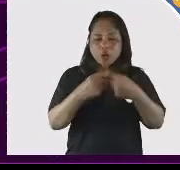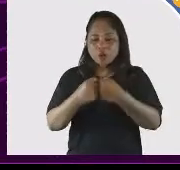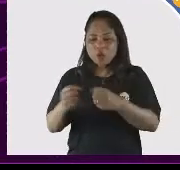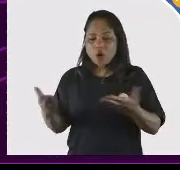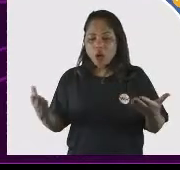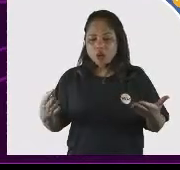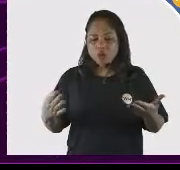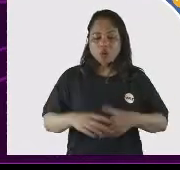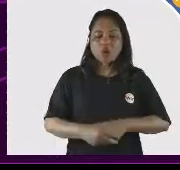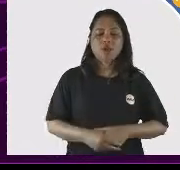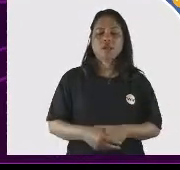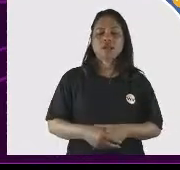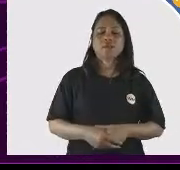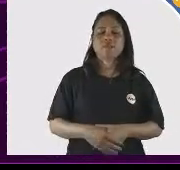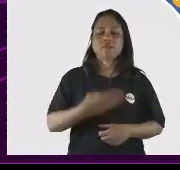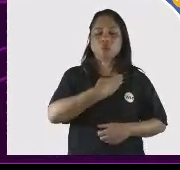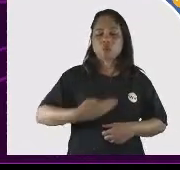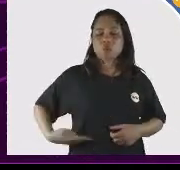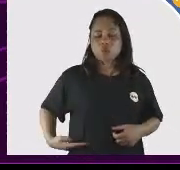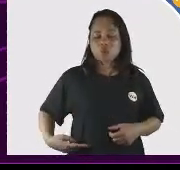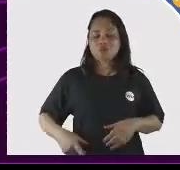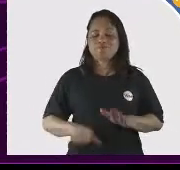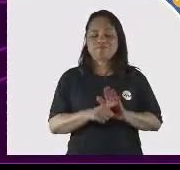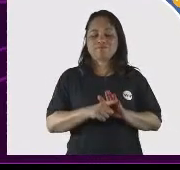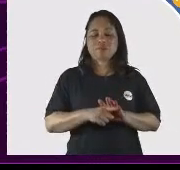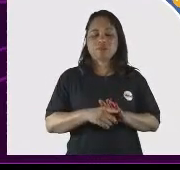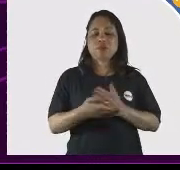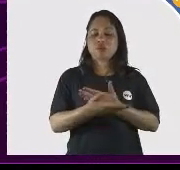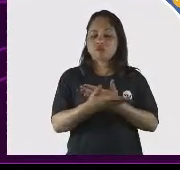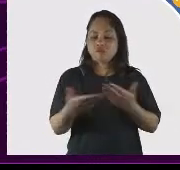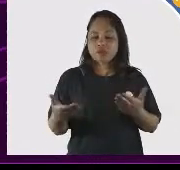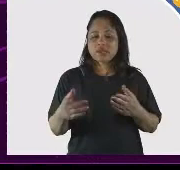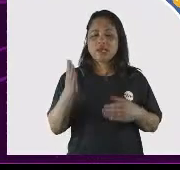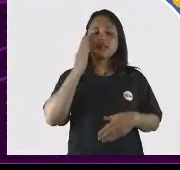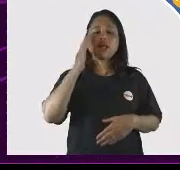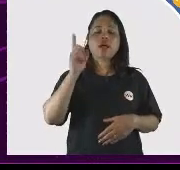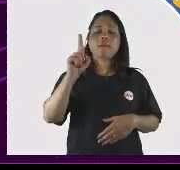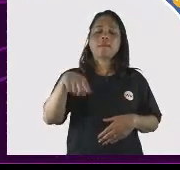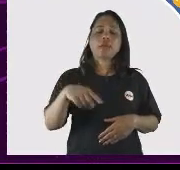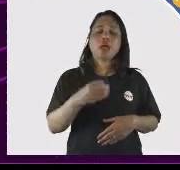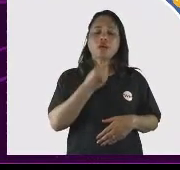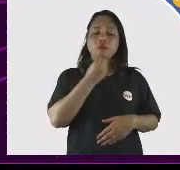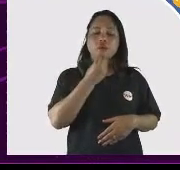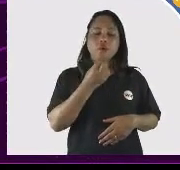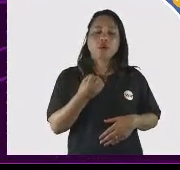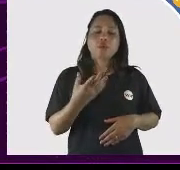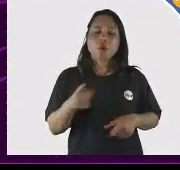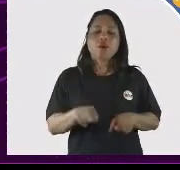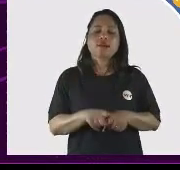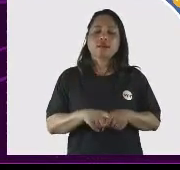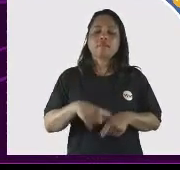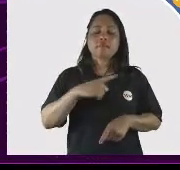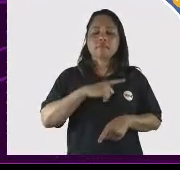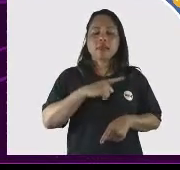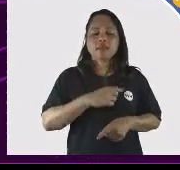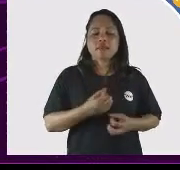que caiu aí essa notícia né Se vocês também olha encher no comum uma boa oportunidade para poder incrementar volume de vendas a partir do ano que